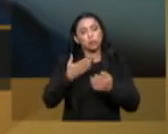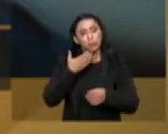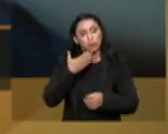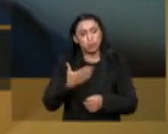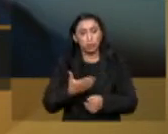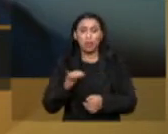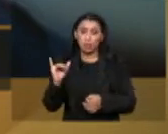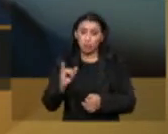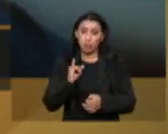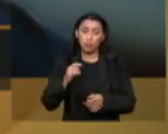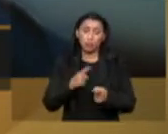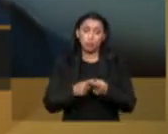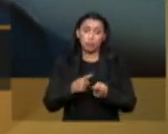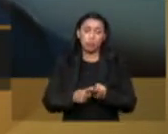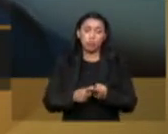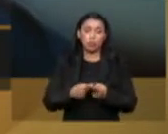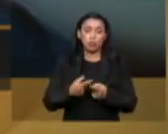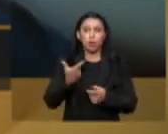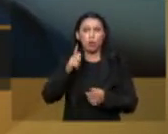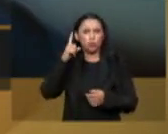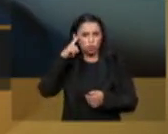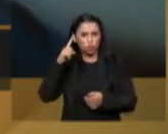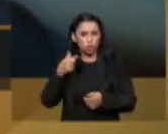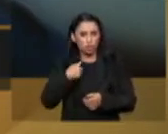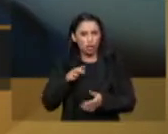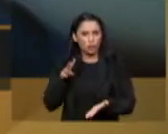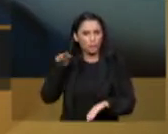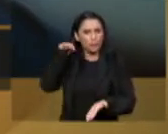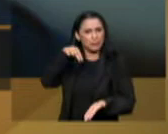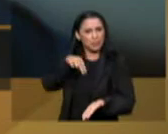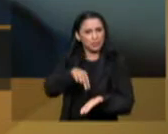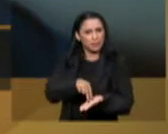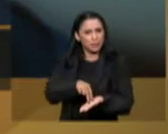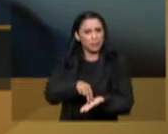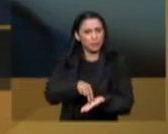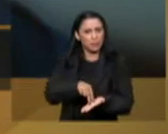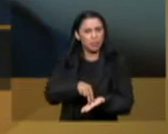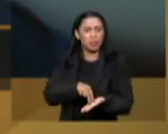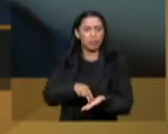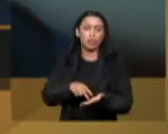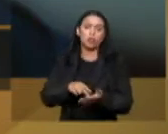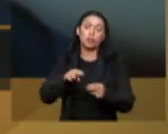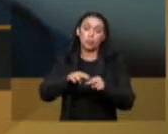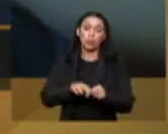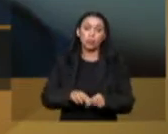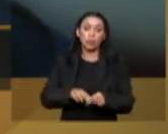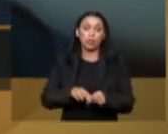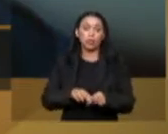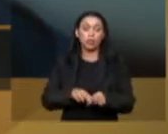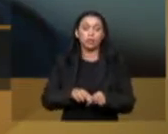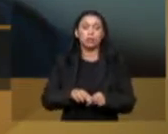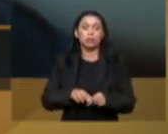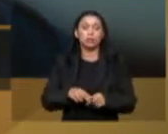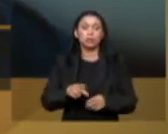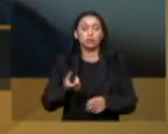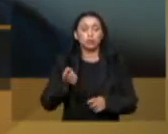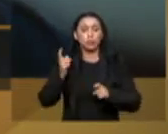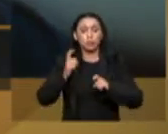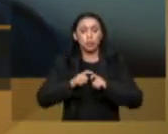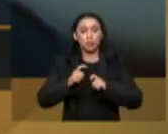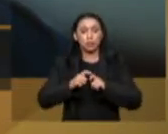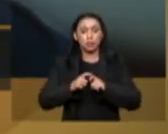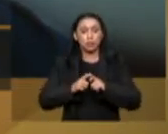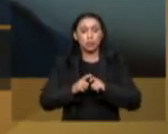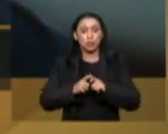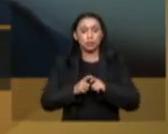outro dia eu mesmo me apresentei aqui em razão de situações médicas, em razão de